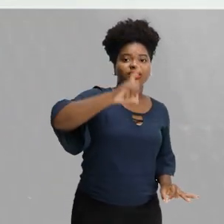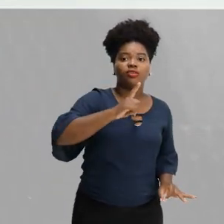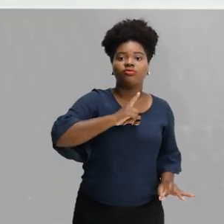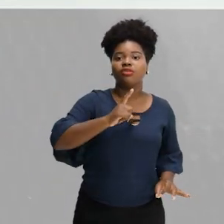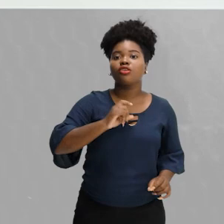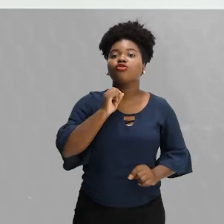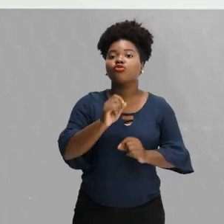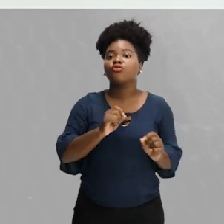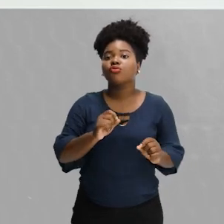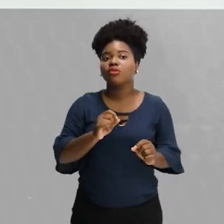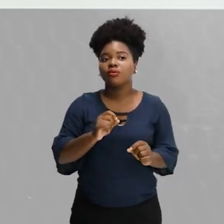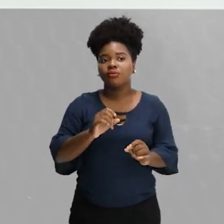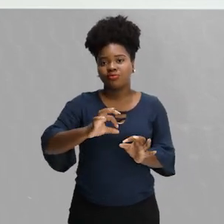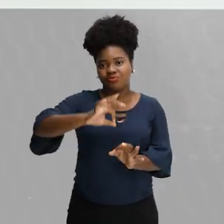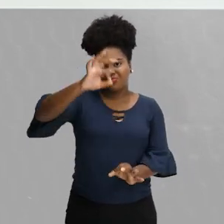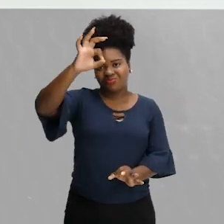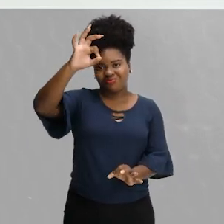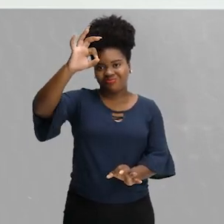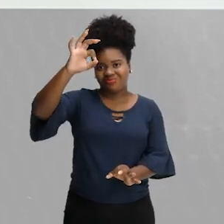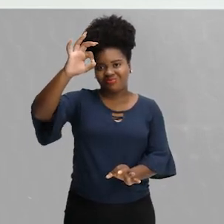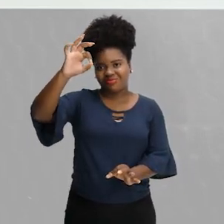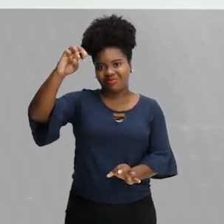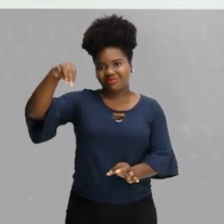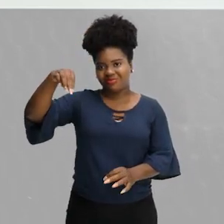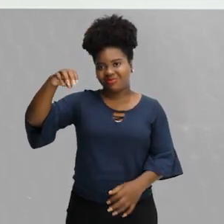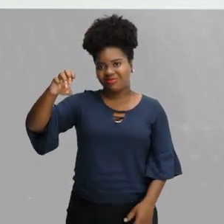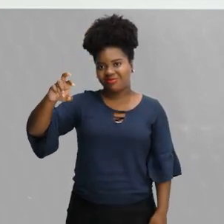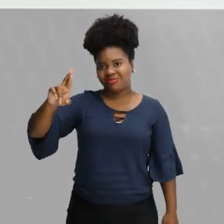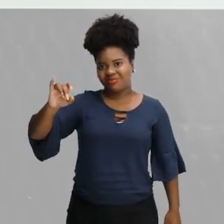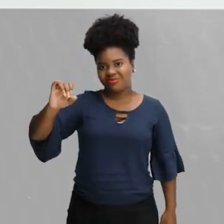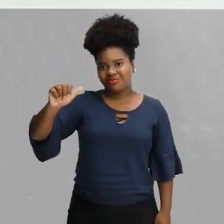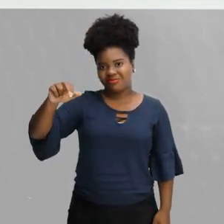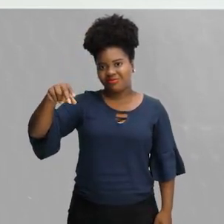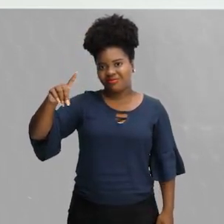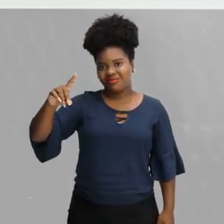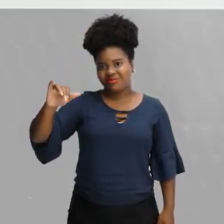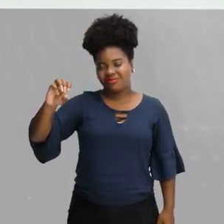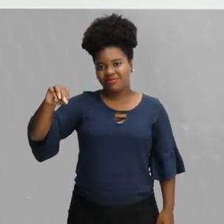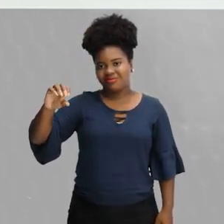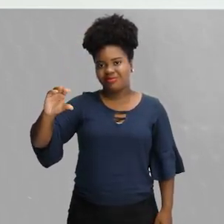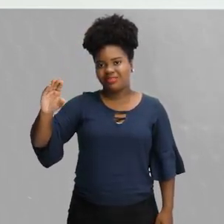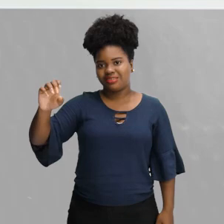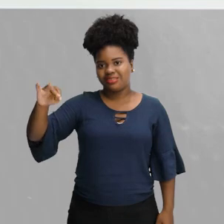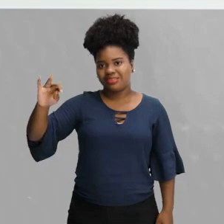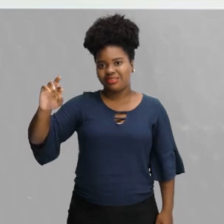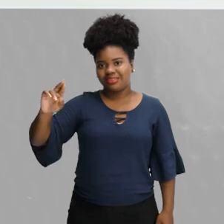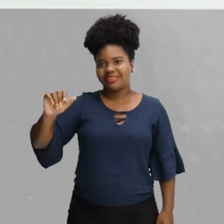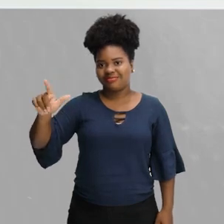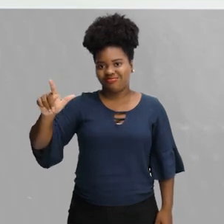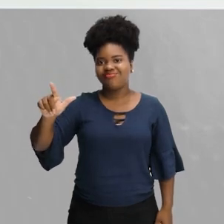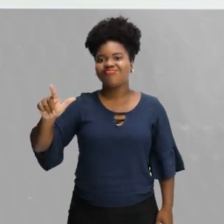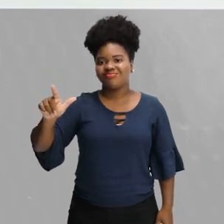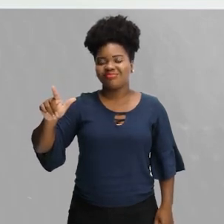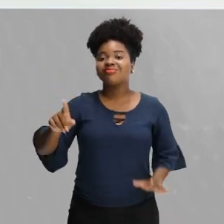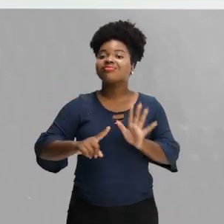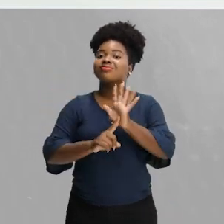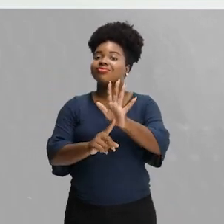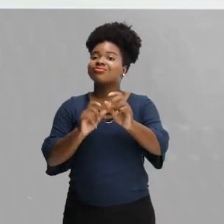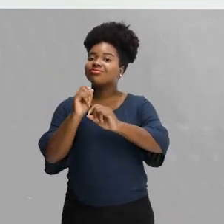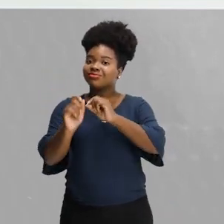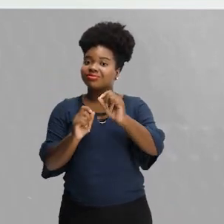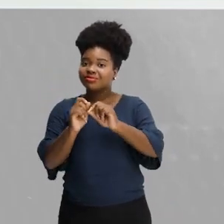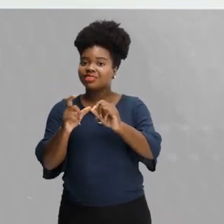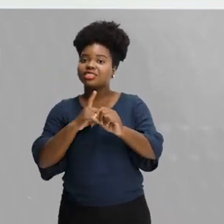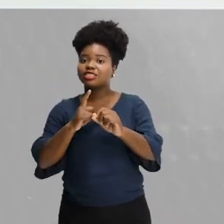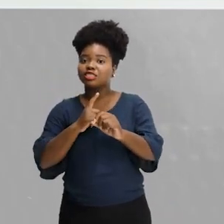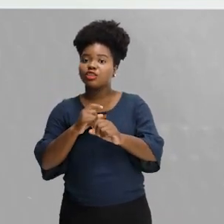olha. Meridiano central, que é o Greenwich. O que vai acontecer? Ele vai me mostrar onde é o marco